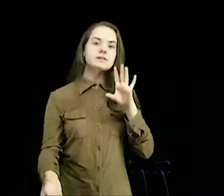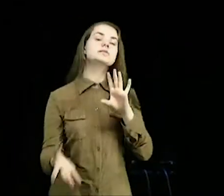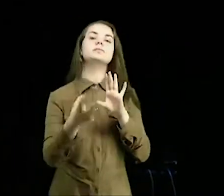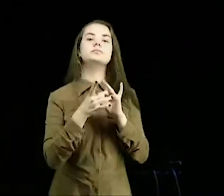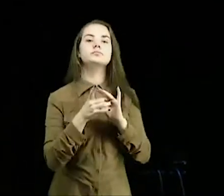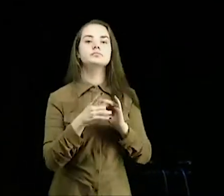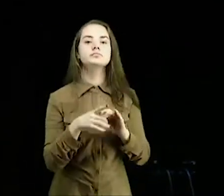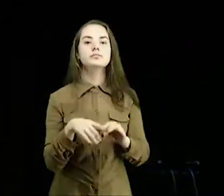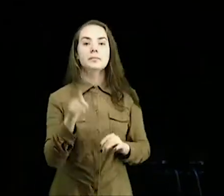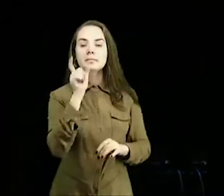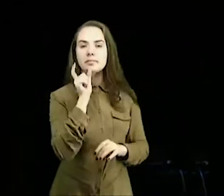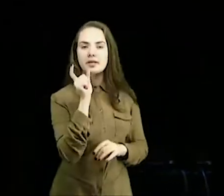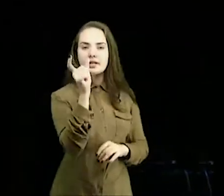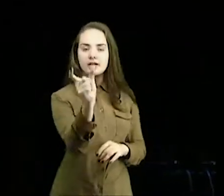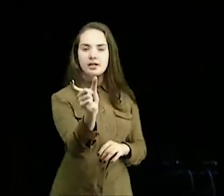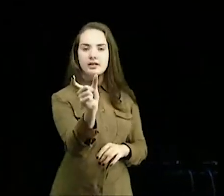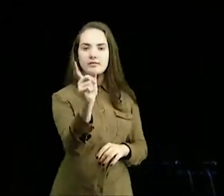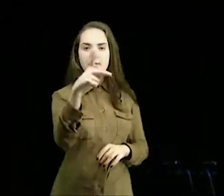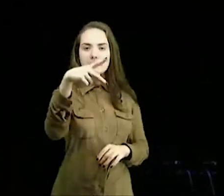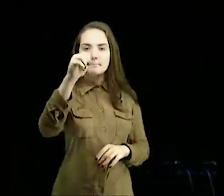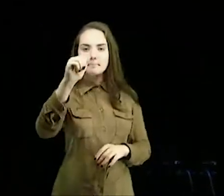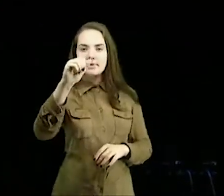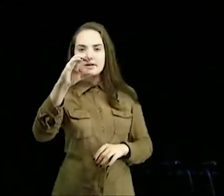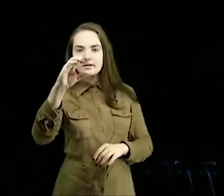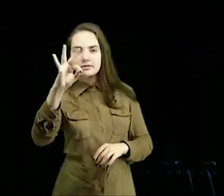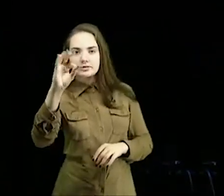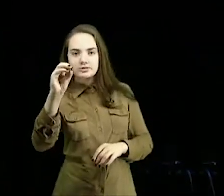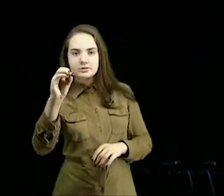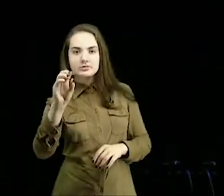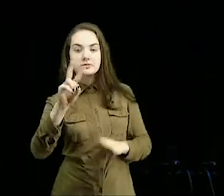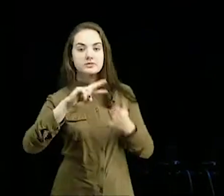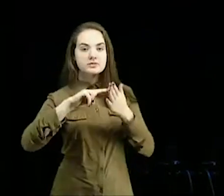própria palavra pacto significa algemas,